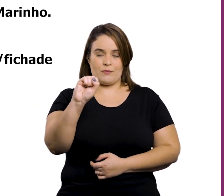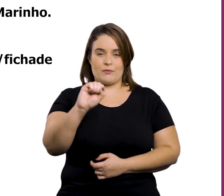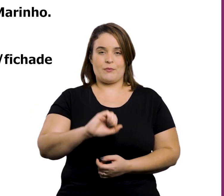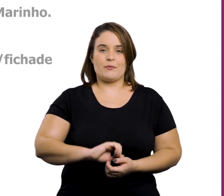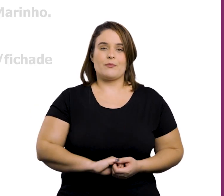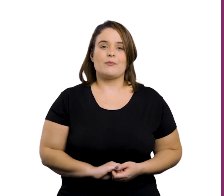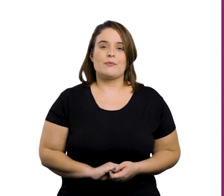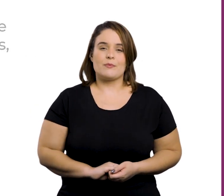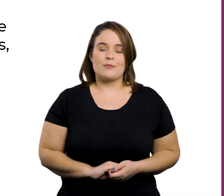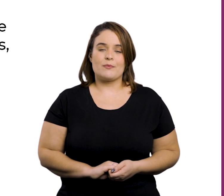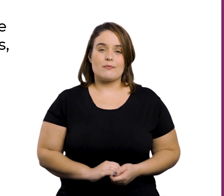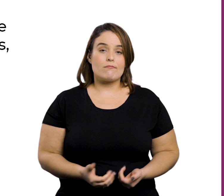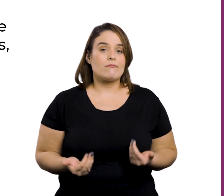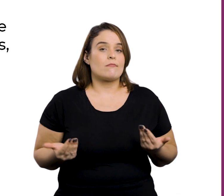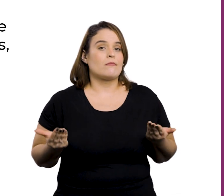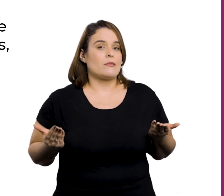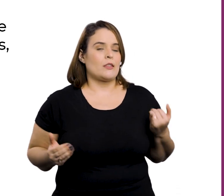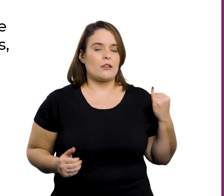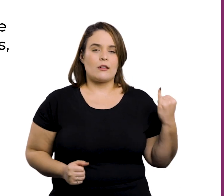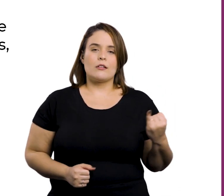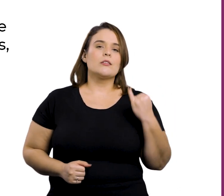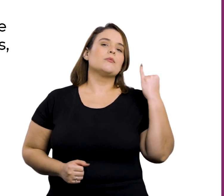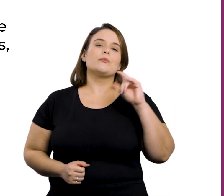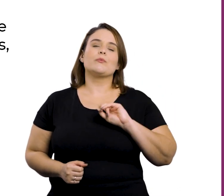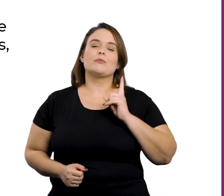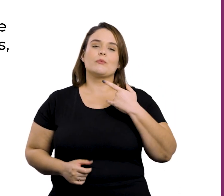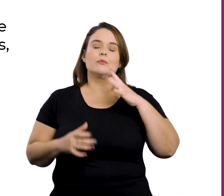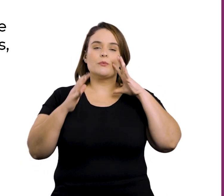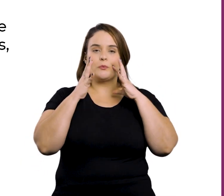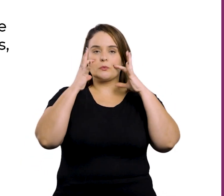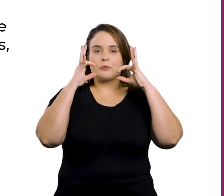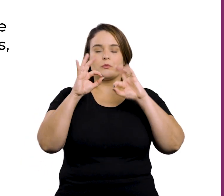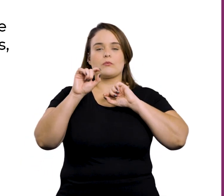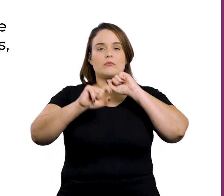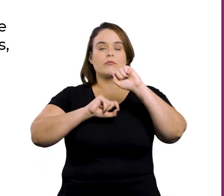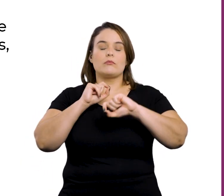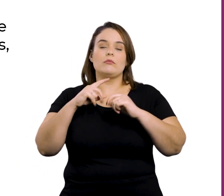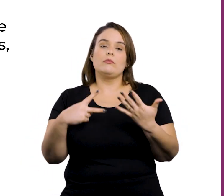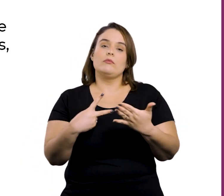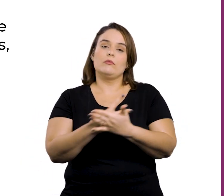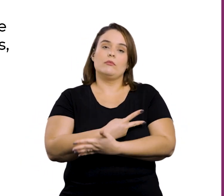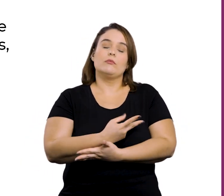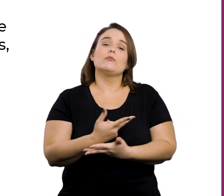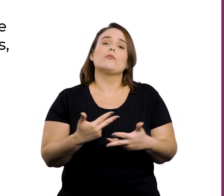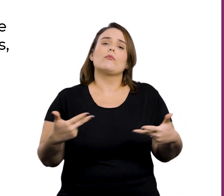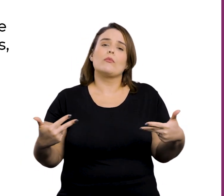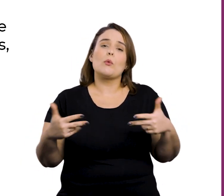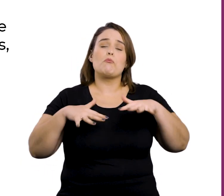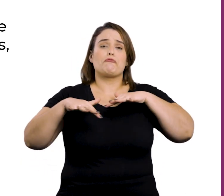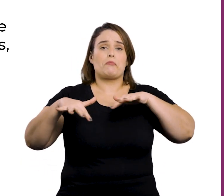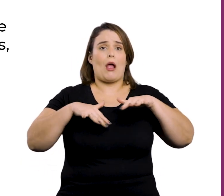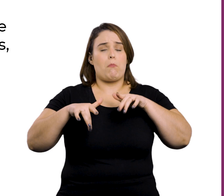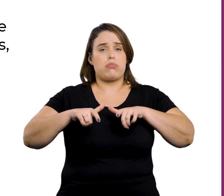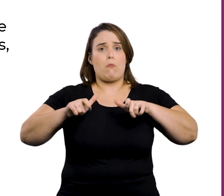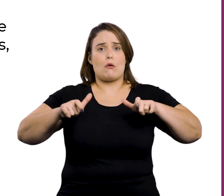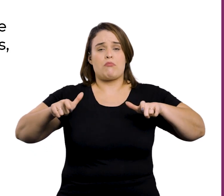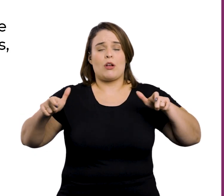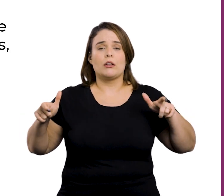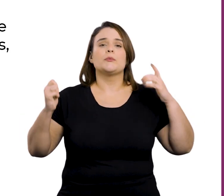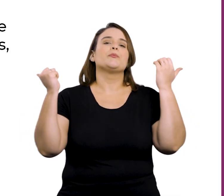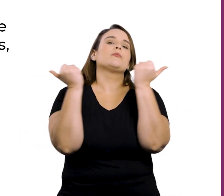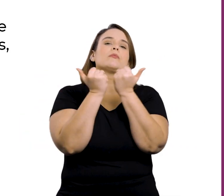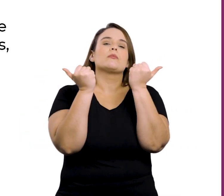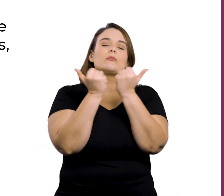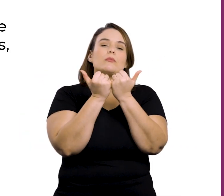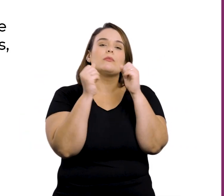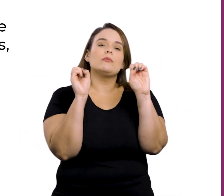1229808. Ainda assim, é muito importante estarmos atentos às consequências do crescimento de movimentos como esse,